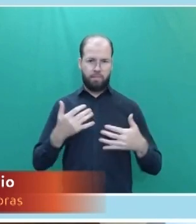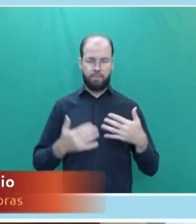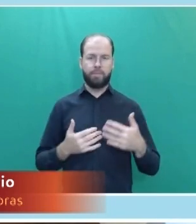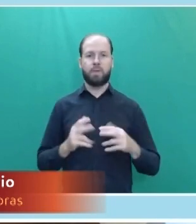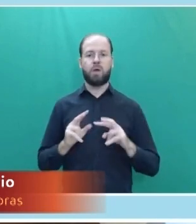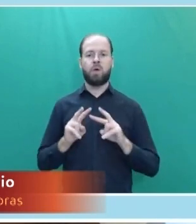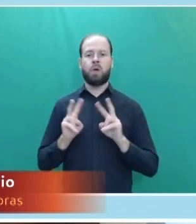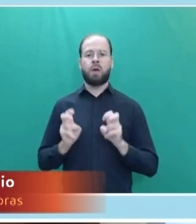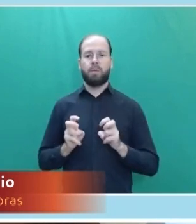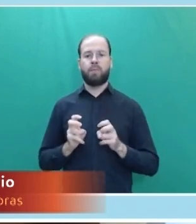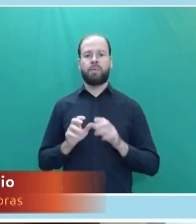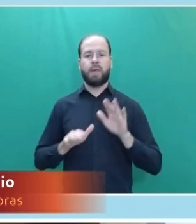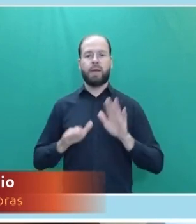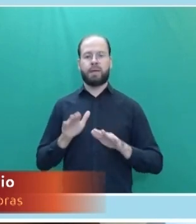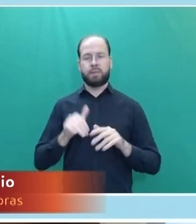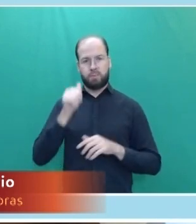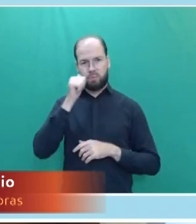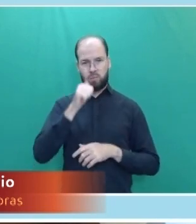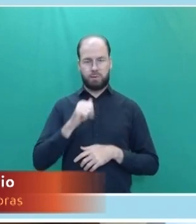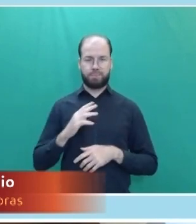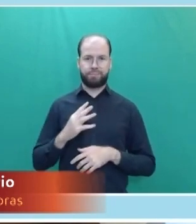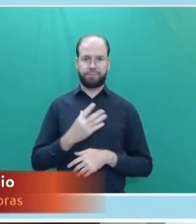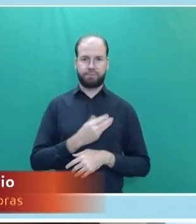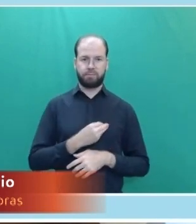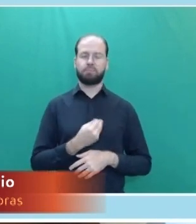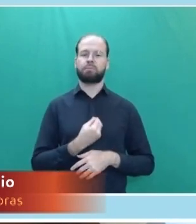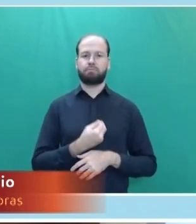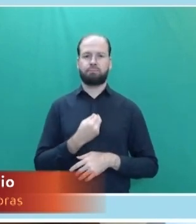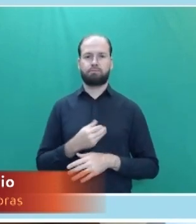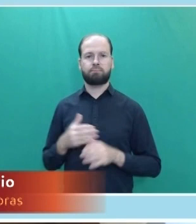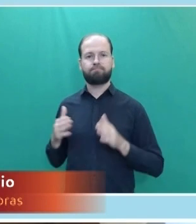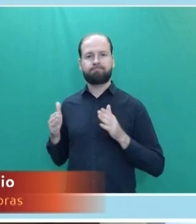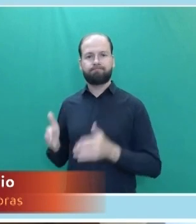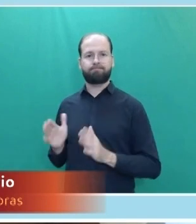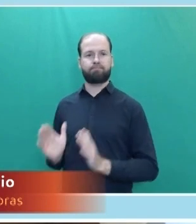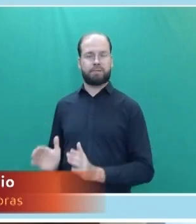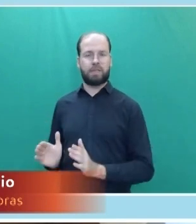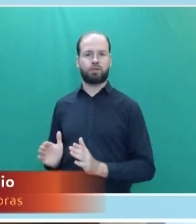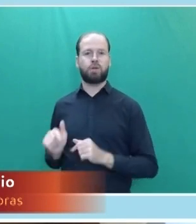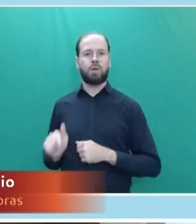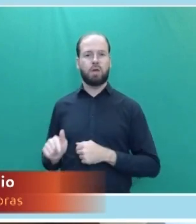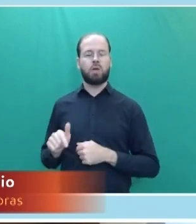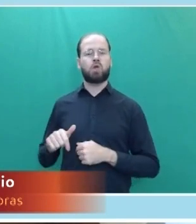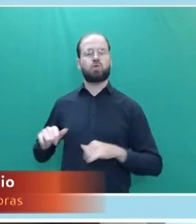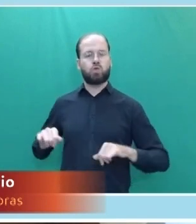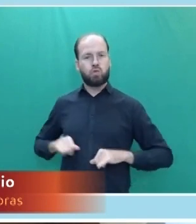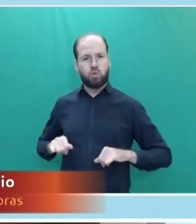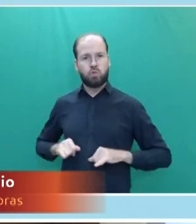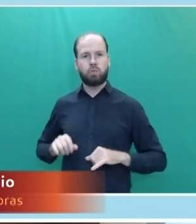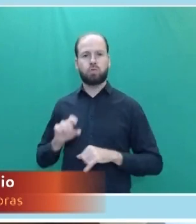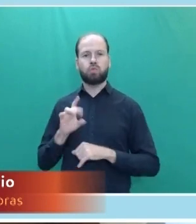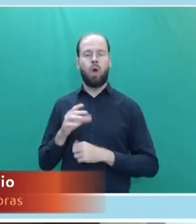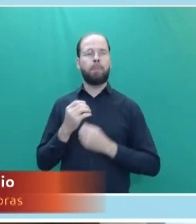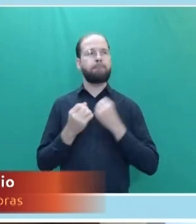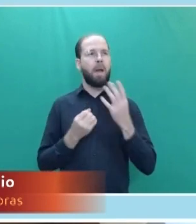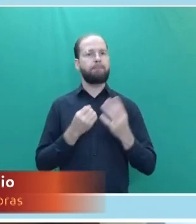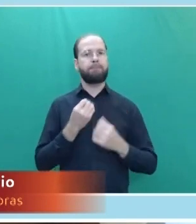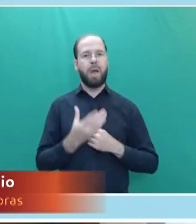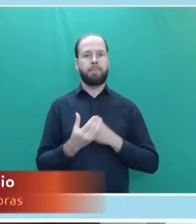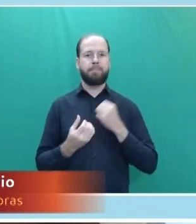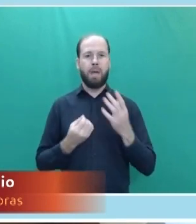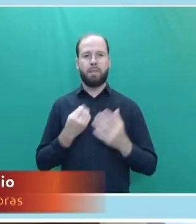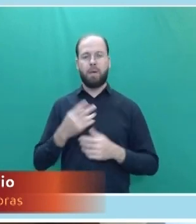de muitas vezes as mulheres trans estarem nessa caixinha do sofrimento, né? Na caixinha de só contar as histórias